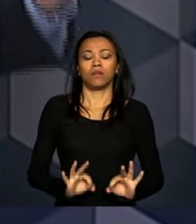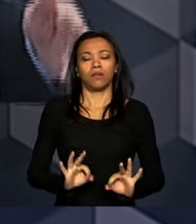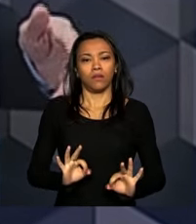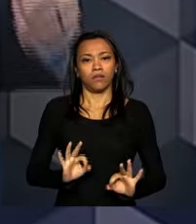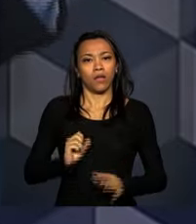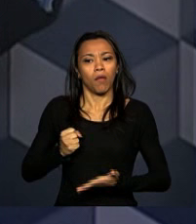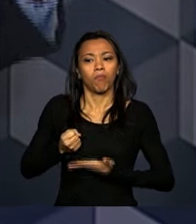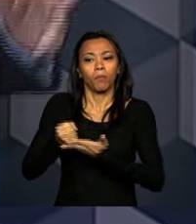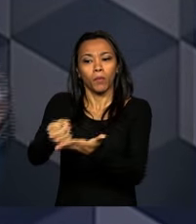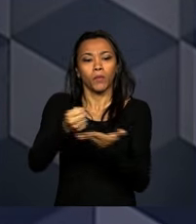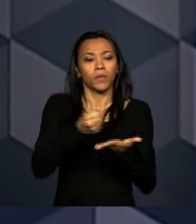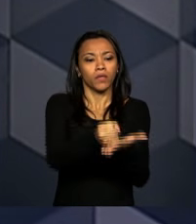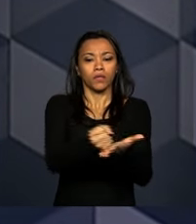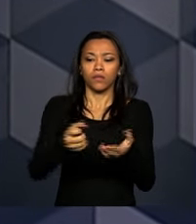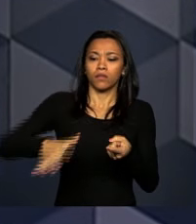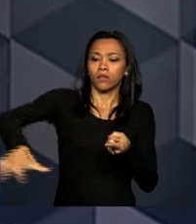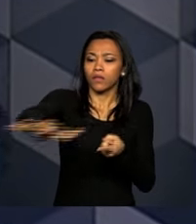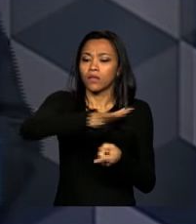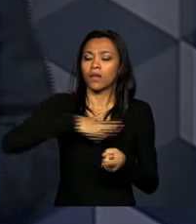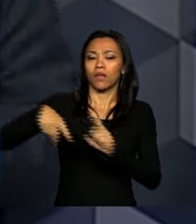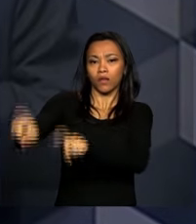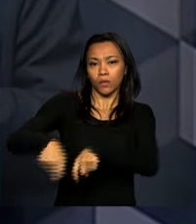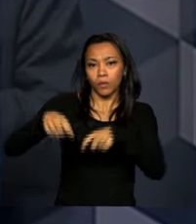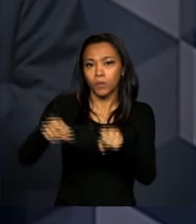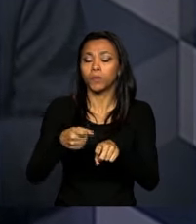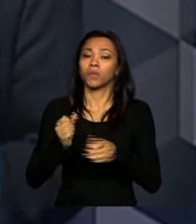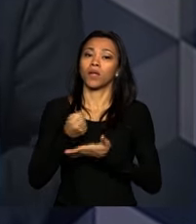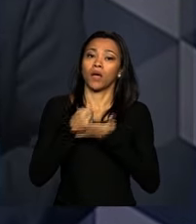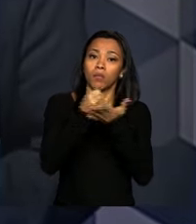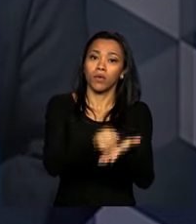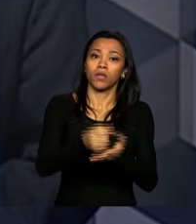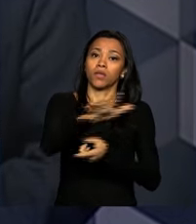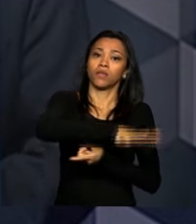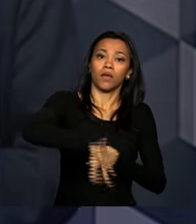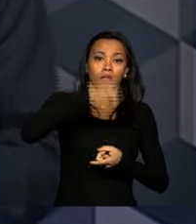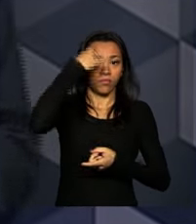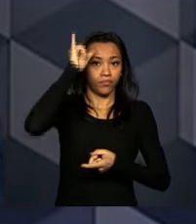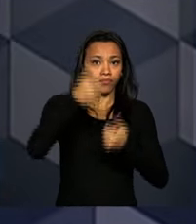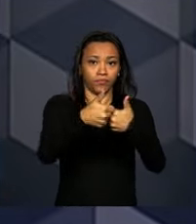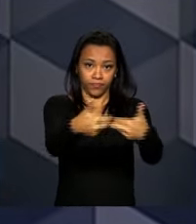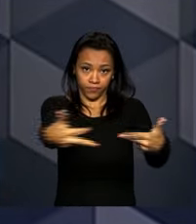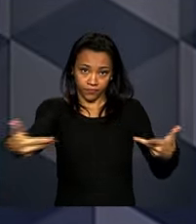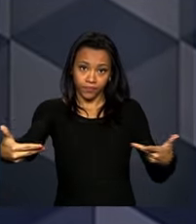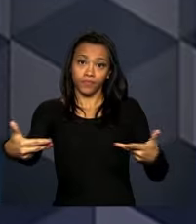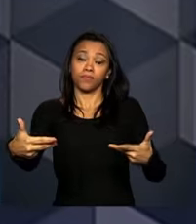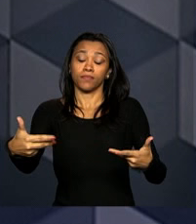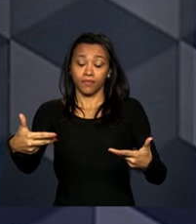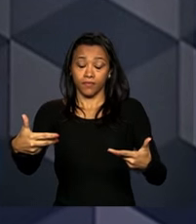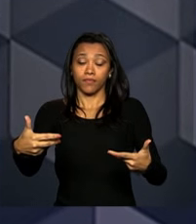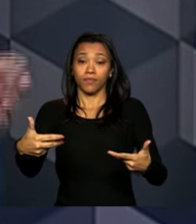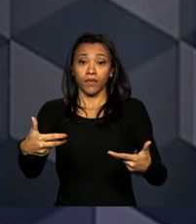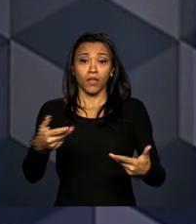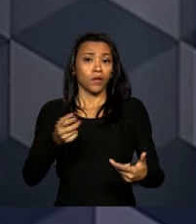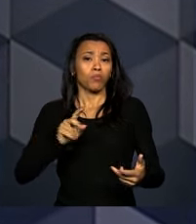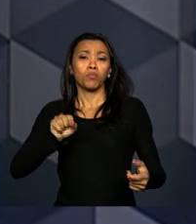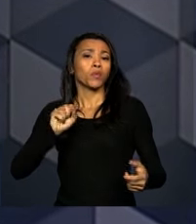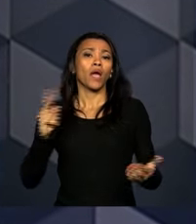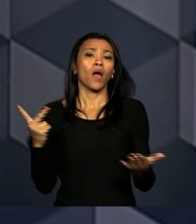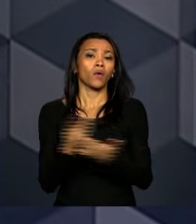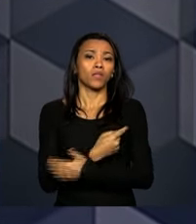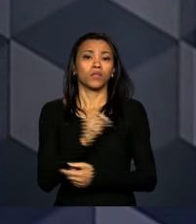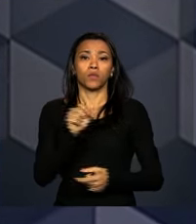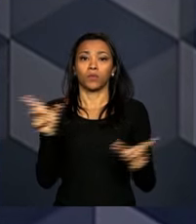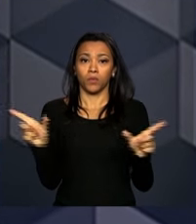da agricultura, da pecuária, e de uma maneira muito também vigorosa nos últimos anos, por conta do